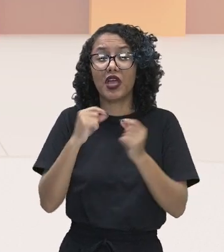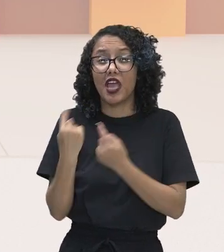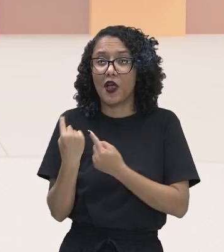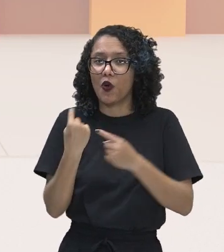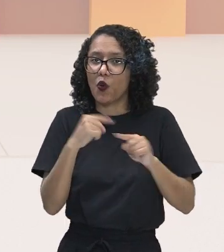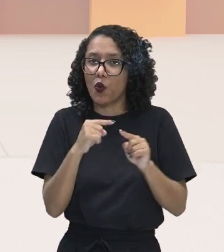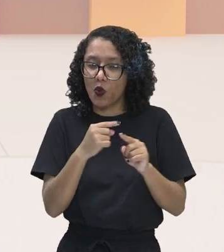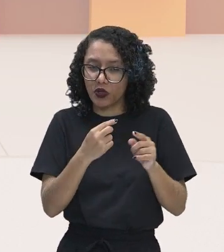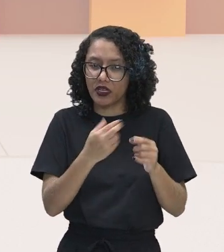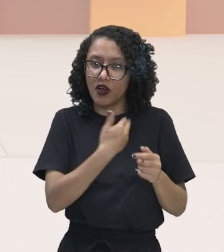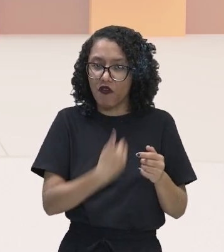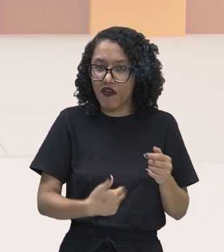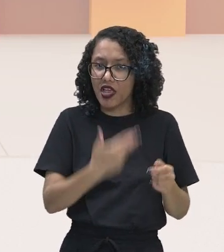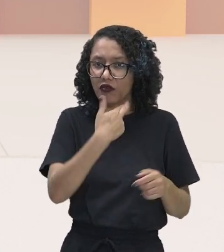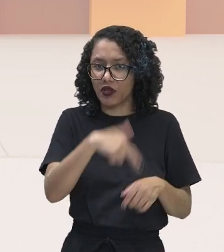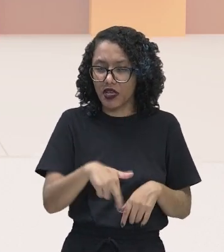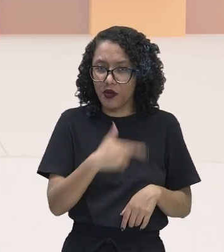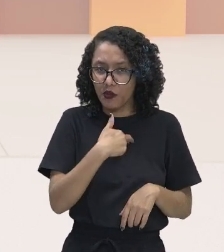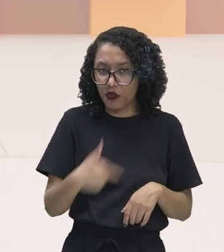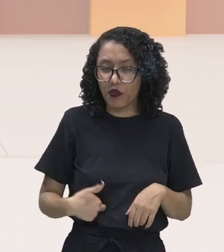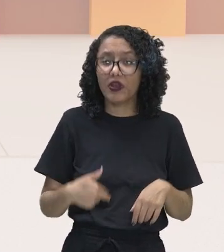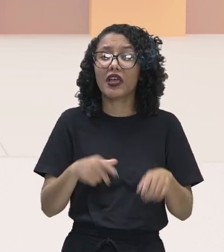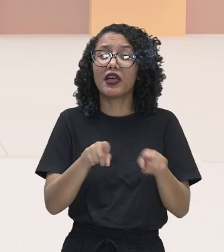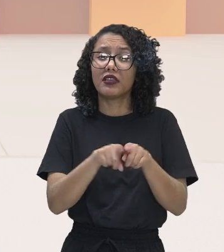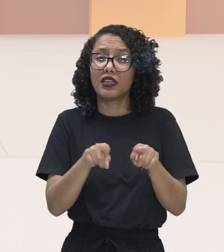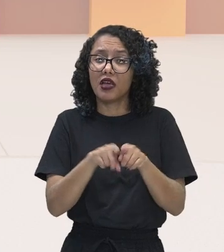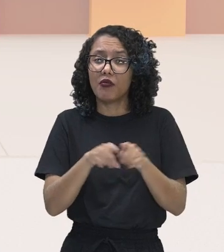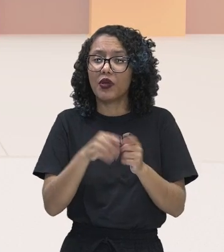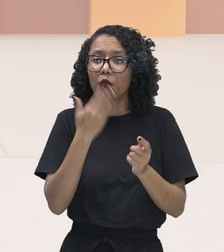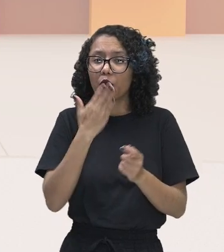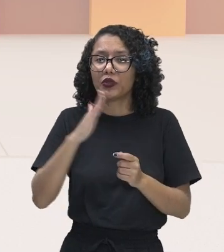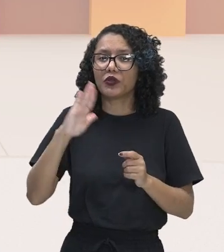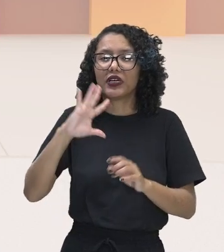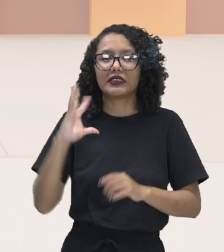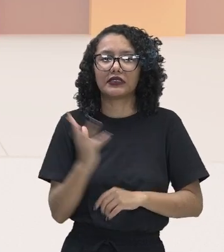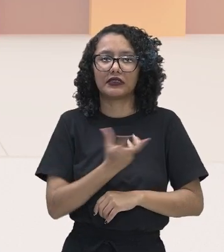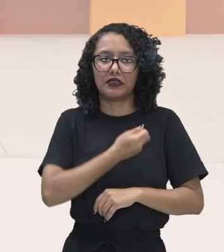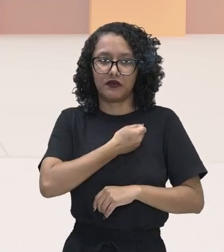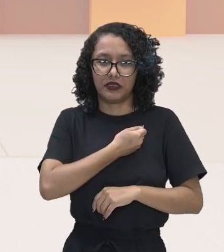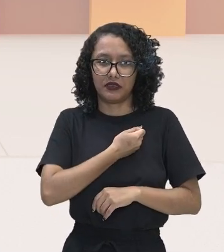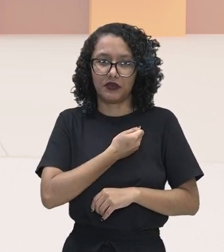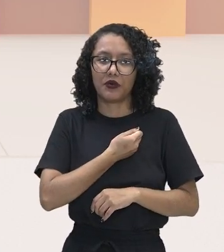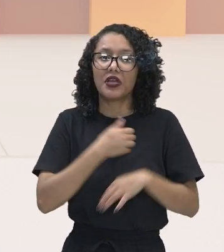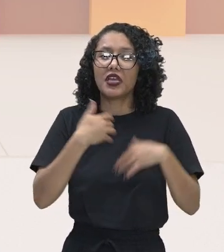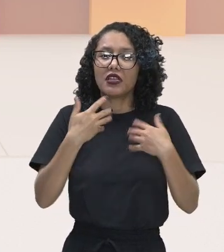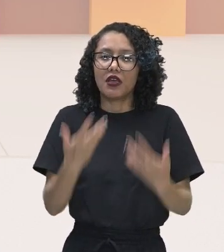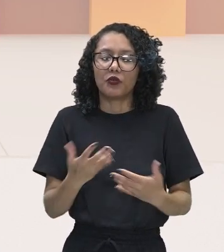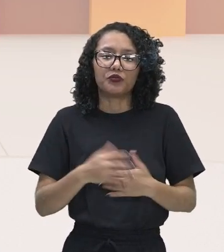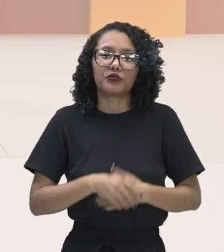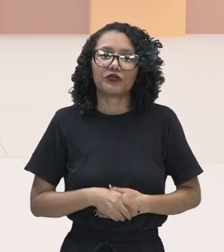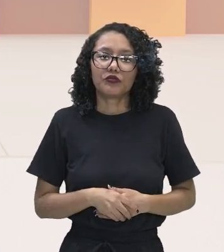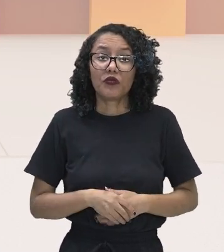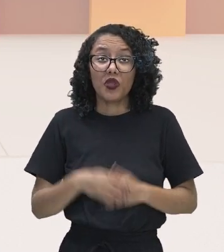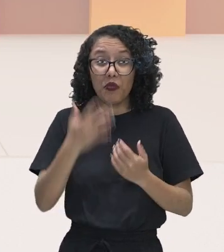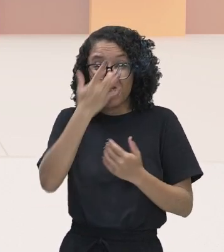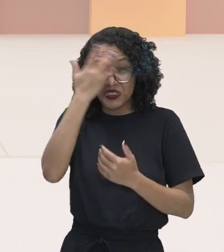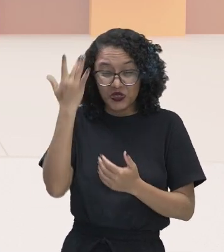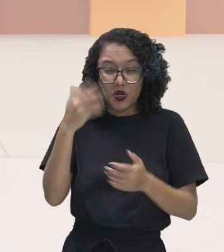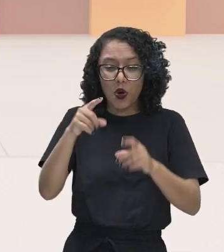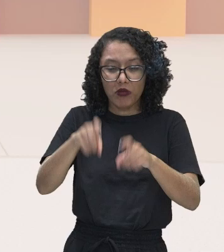prometia salvação espiritual. Dessa forma, ele atraiu sertanejos pobres, camponeses